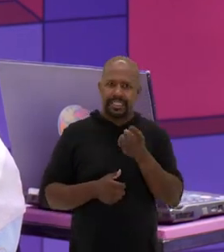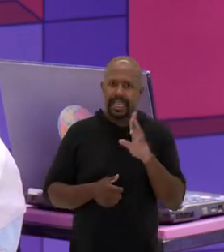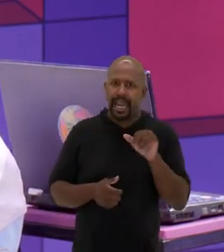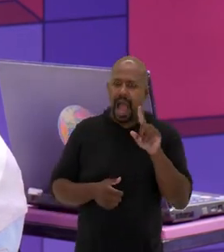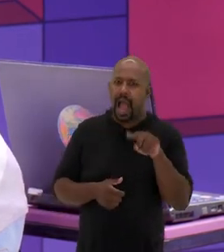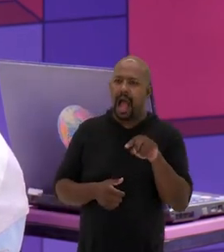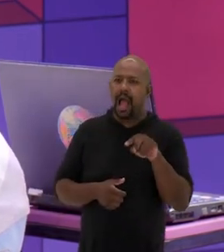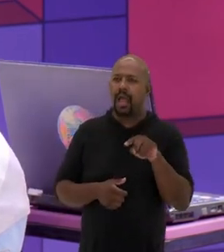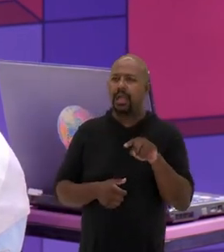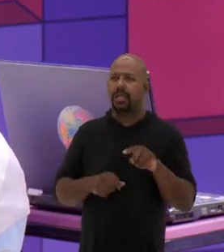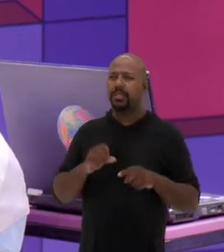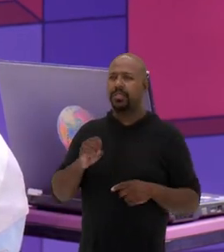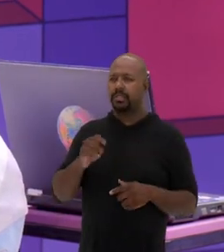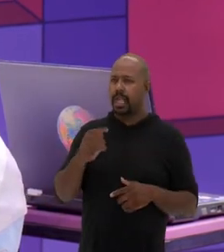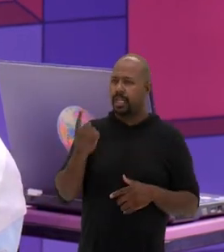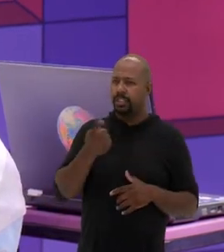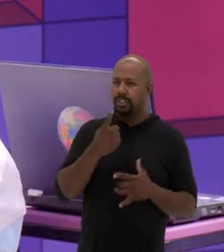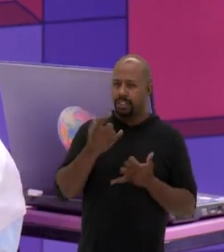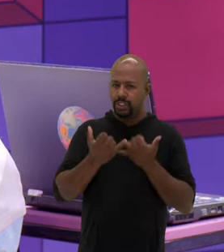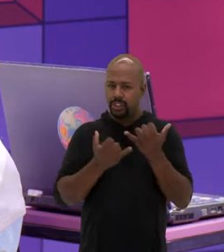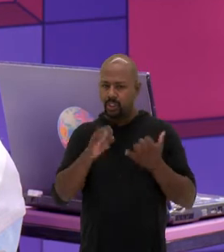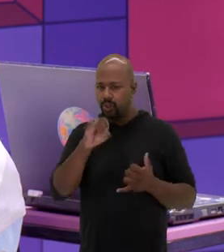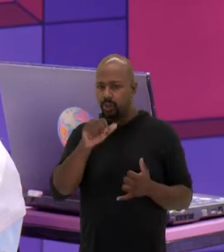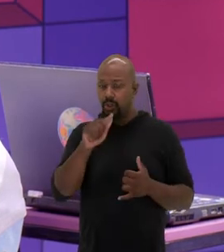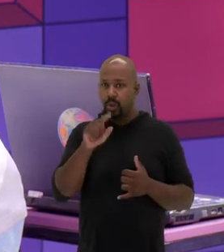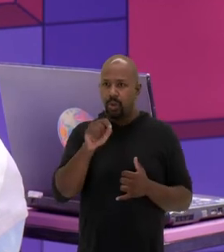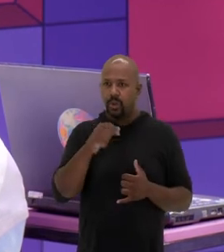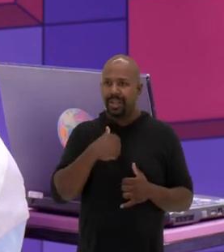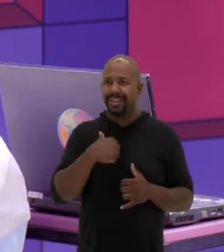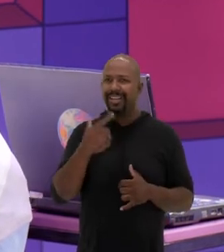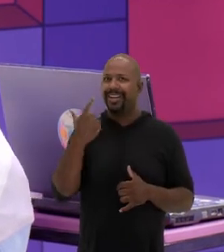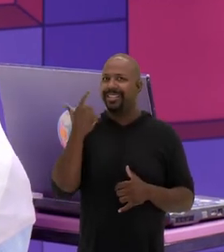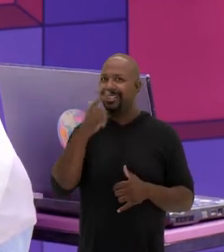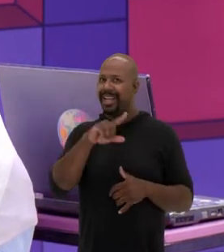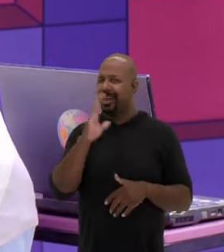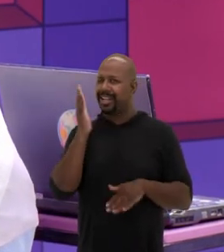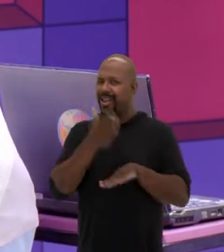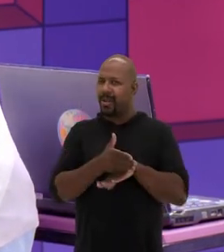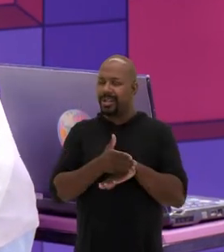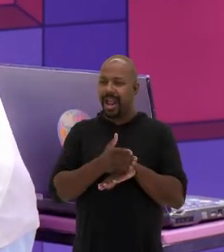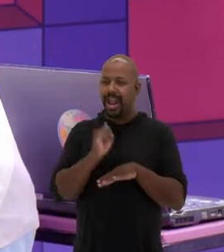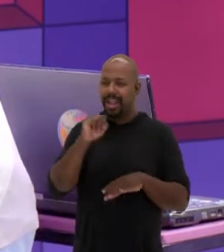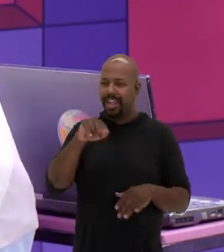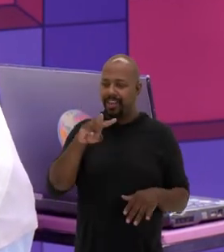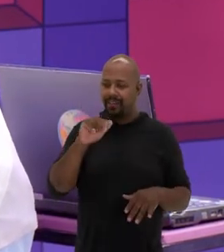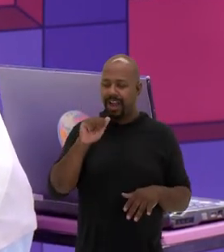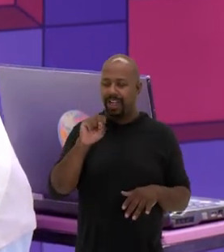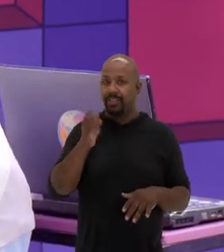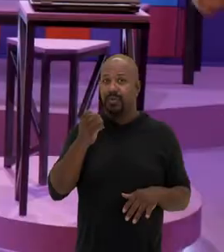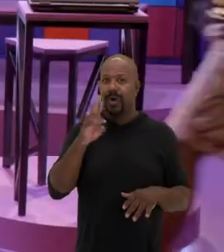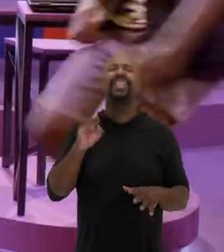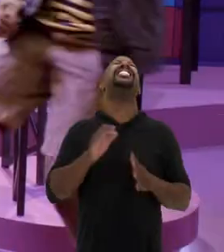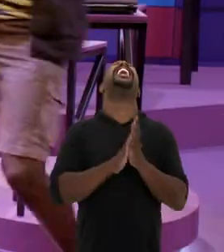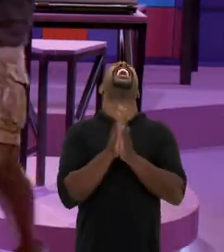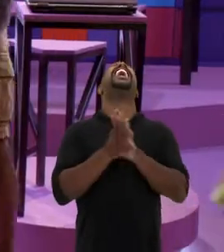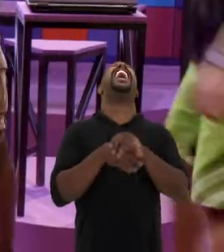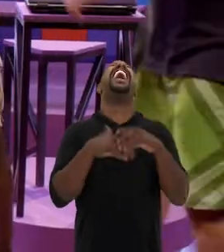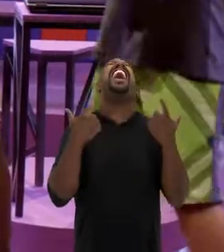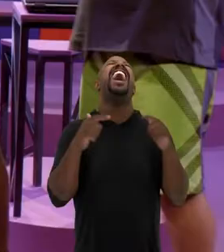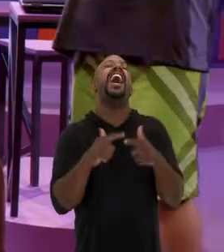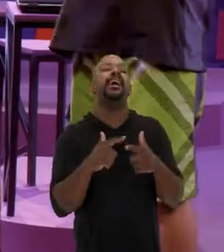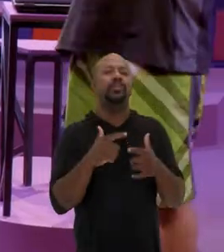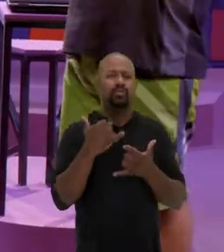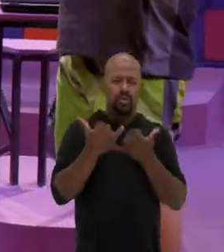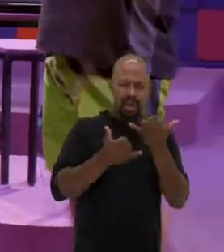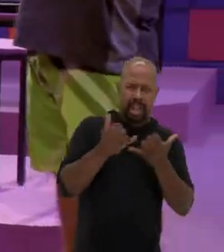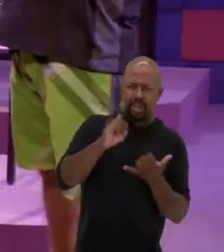será? Que se a gente jogar o jogo... A gente consegue derrotar. Os invasores? Dimitri e